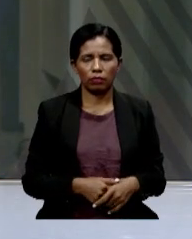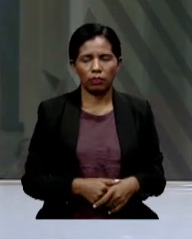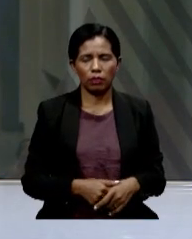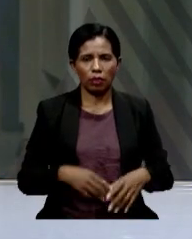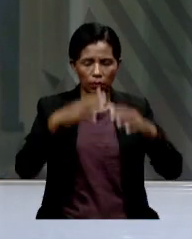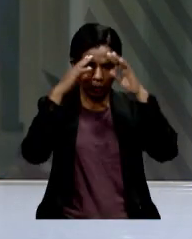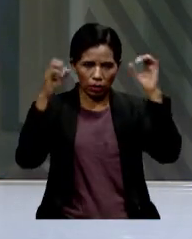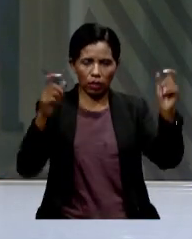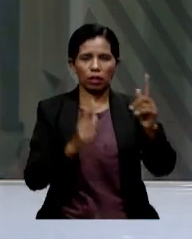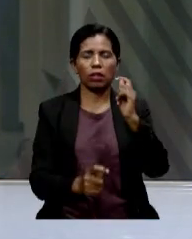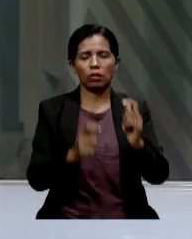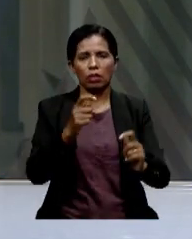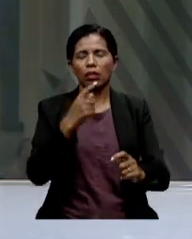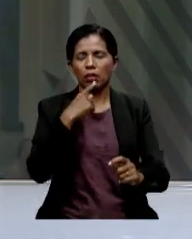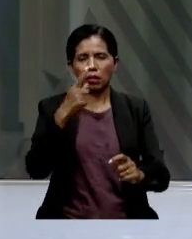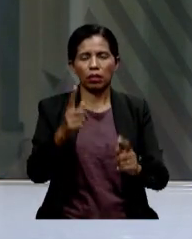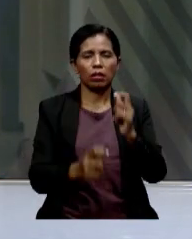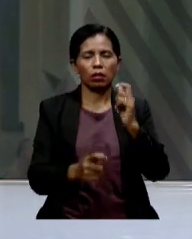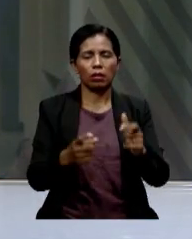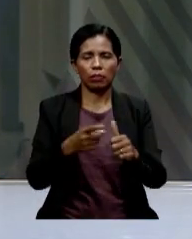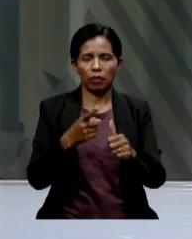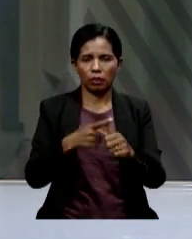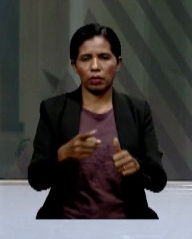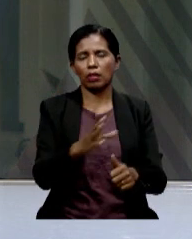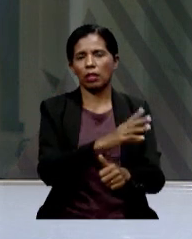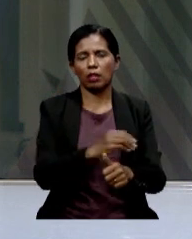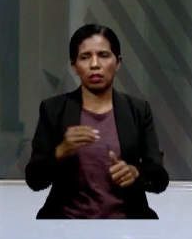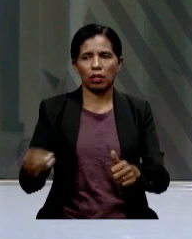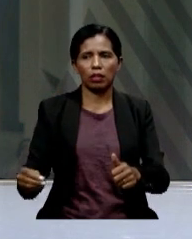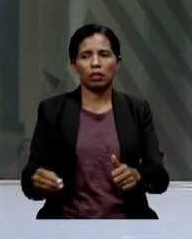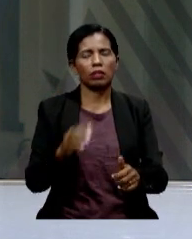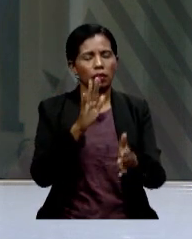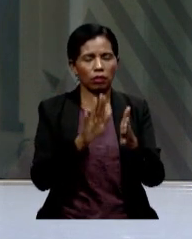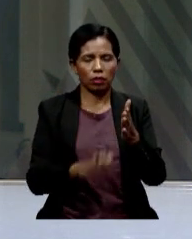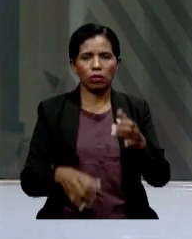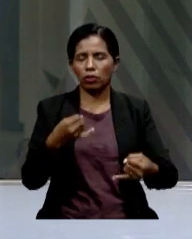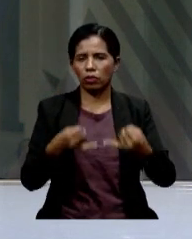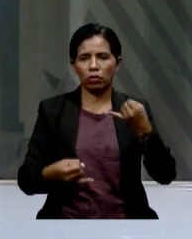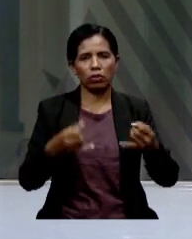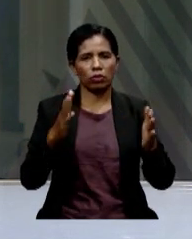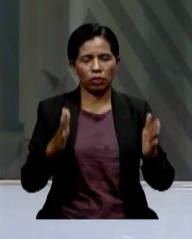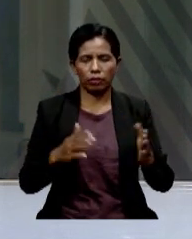Presidente do Tribunal Recurso ATT, Tribunal Primeira Instância Cira, sem menos juiz.